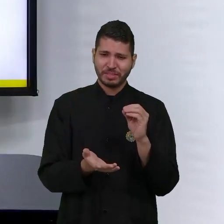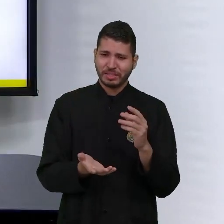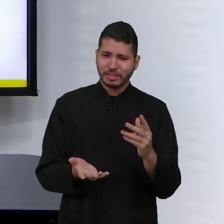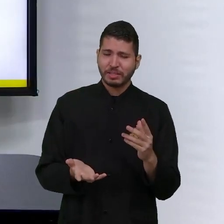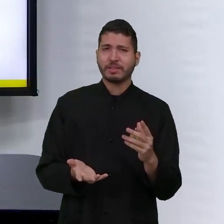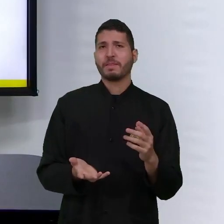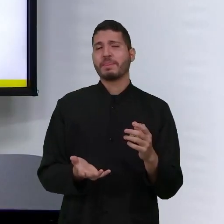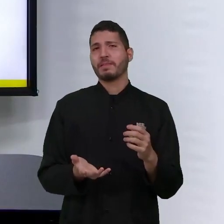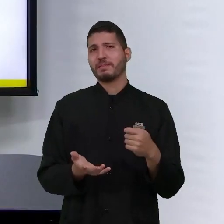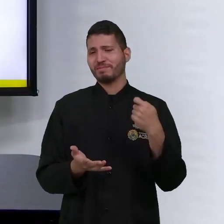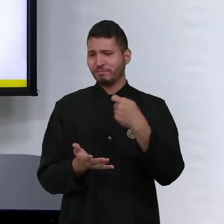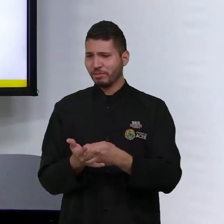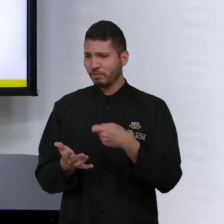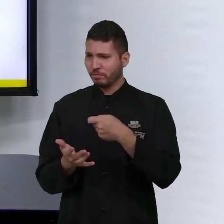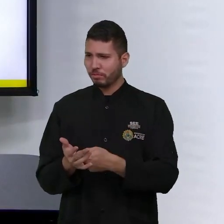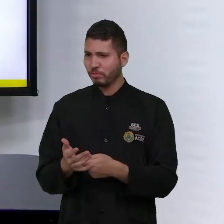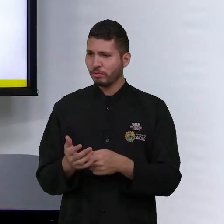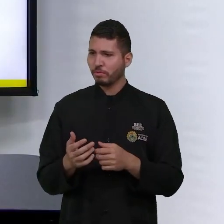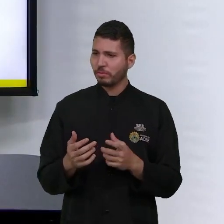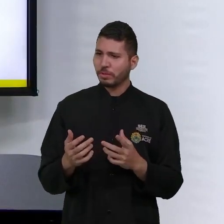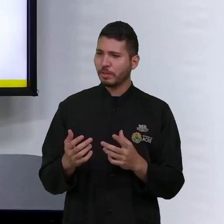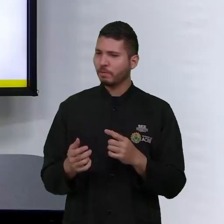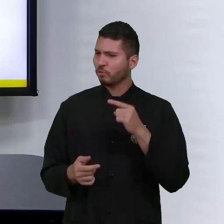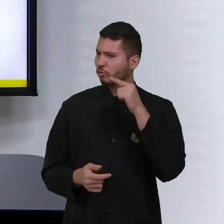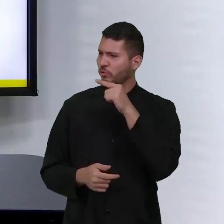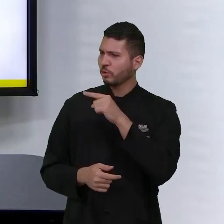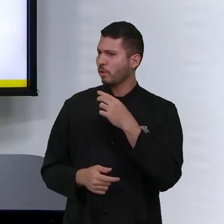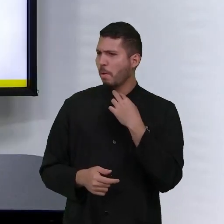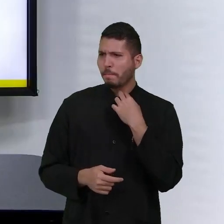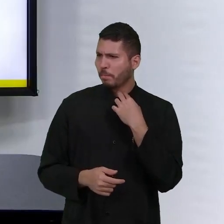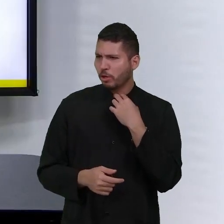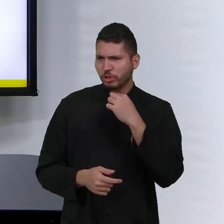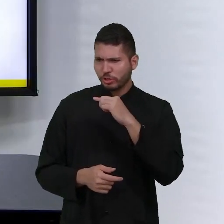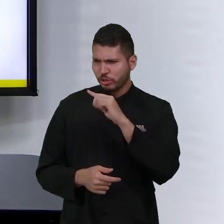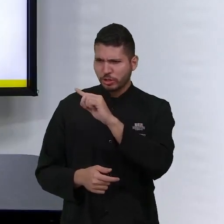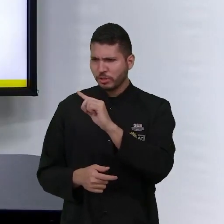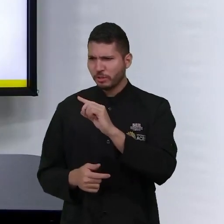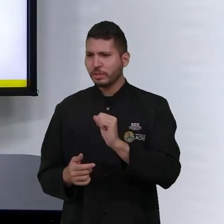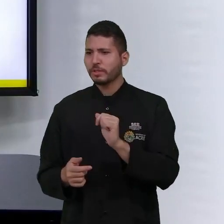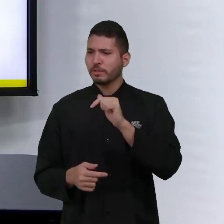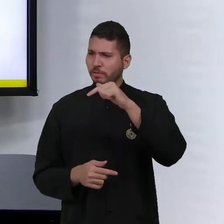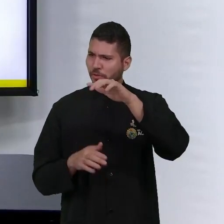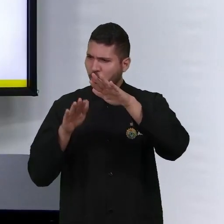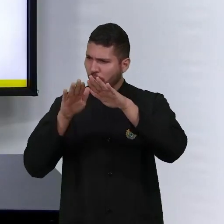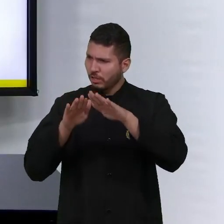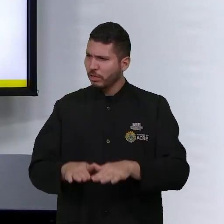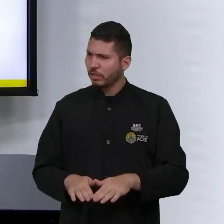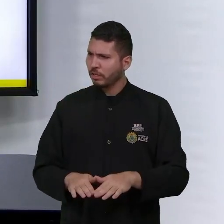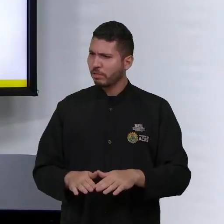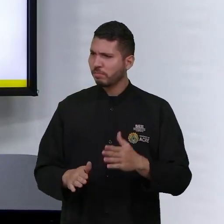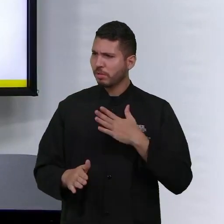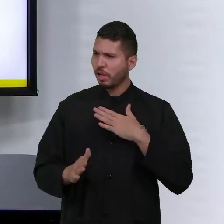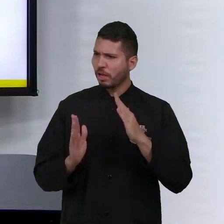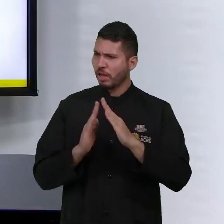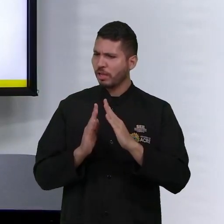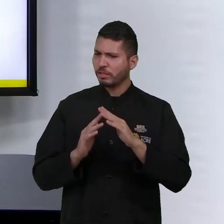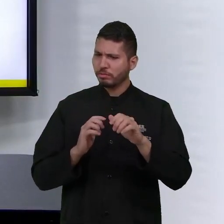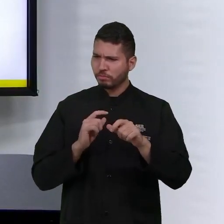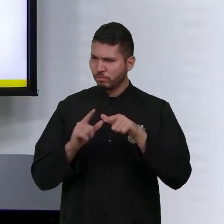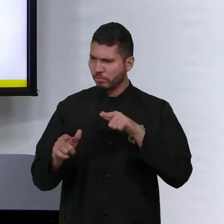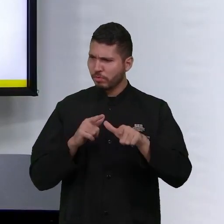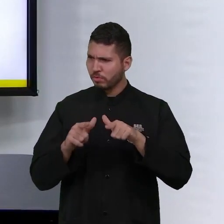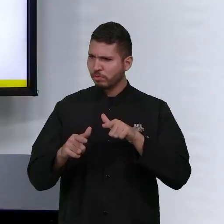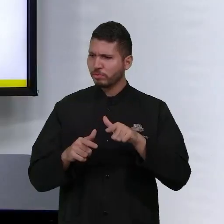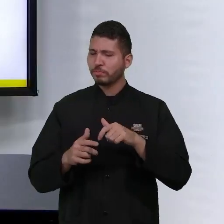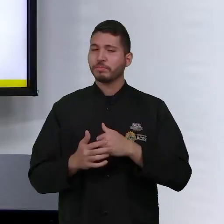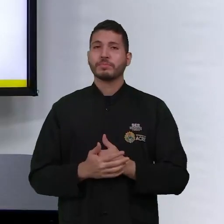inapropriadas, aprisionar ele, não deixar ele se locomover, isso caracteriza trabalho escravo moderno ou trabalho análogo à escravidão,